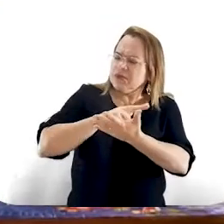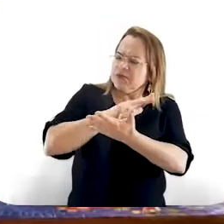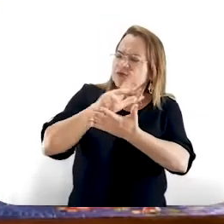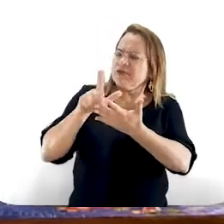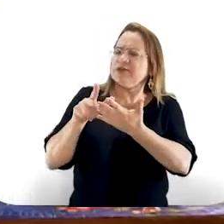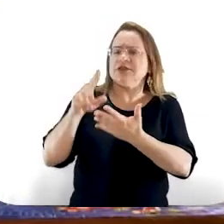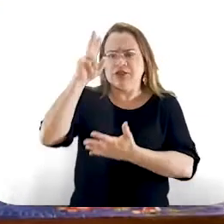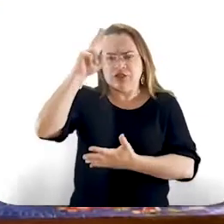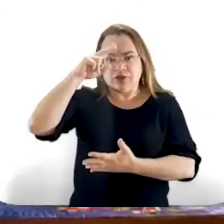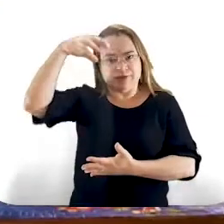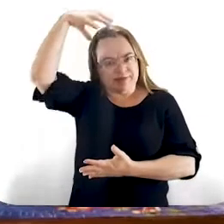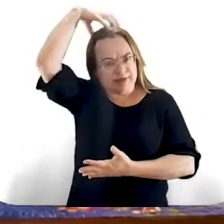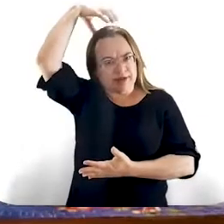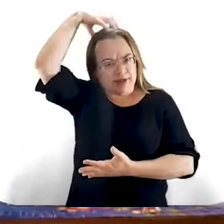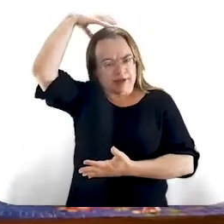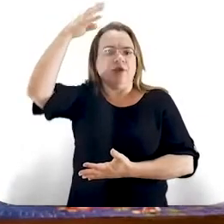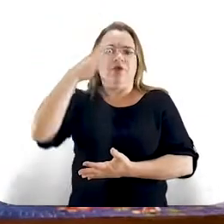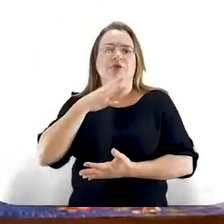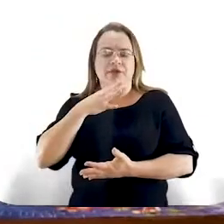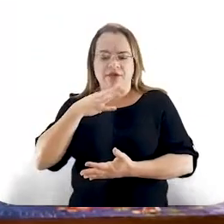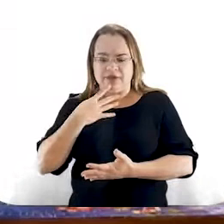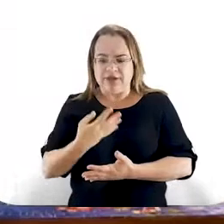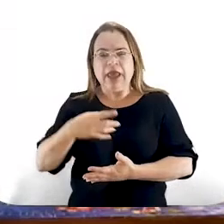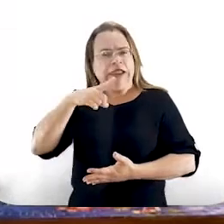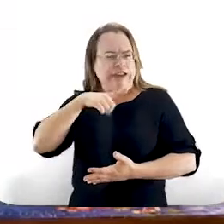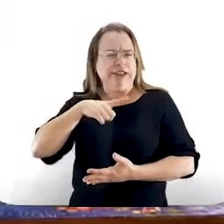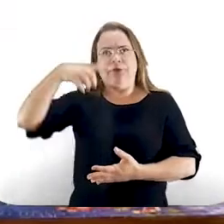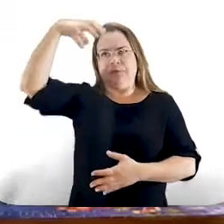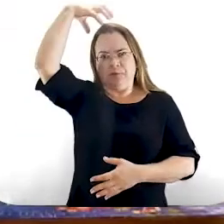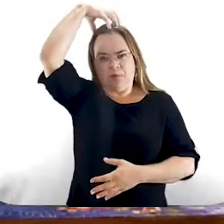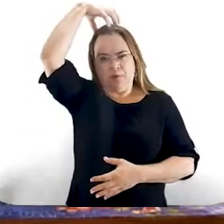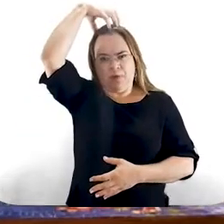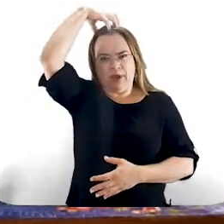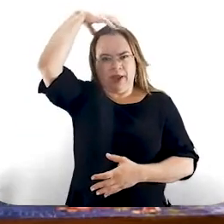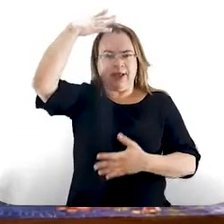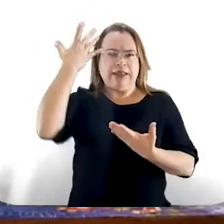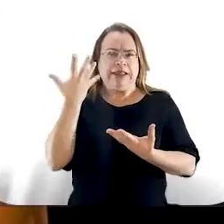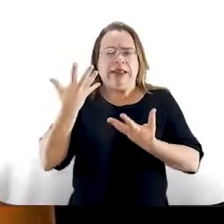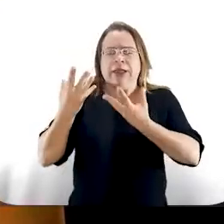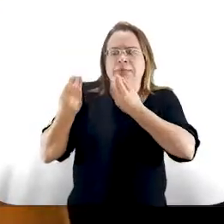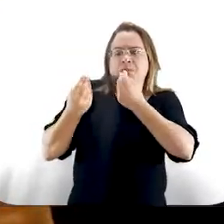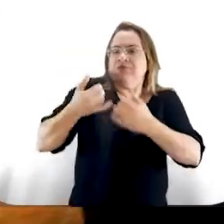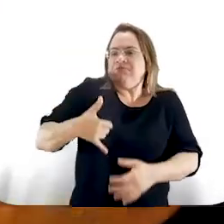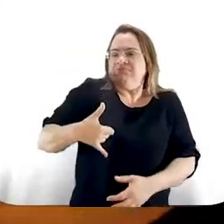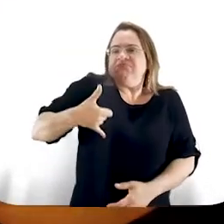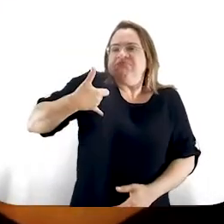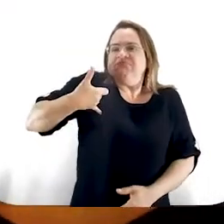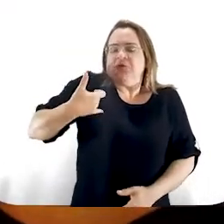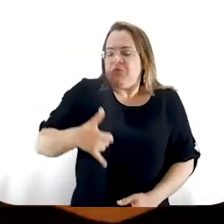de reis. Ah, tá assim. Havia um rei, que era um rei muito vaidoso,